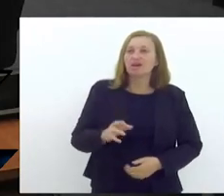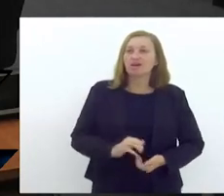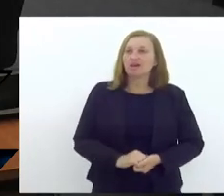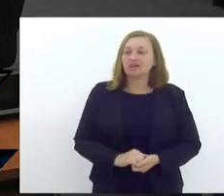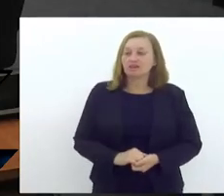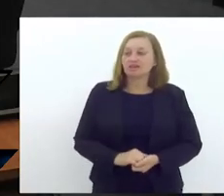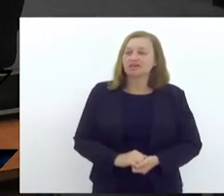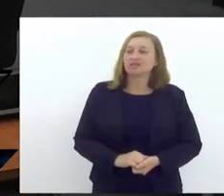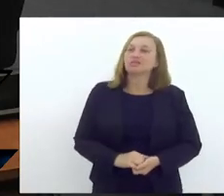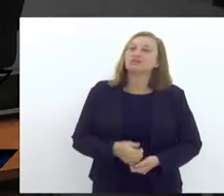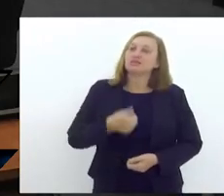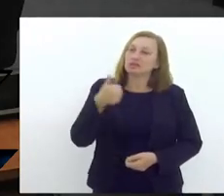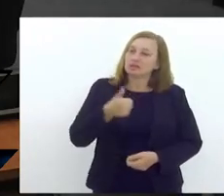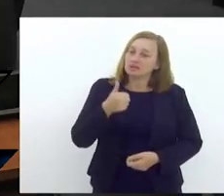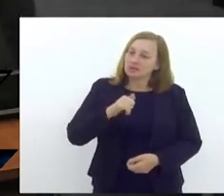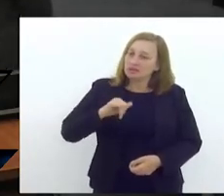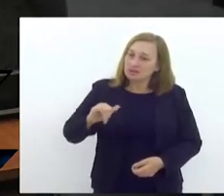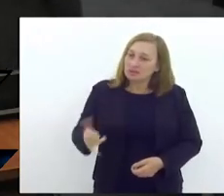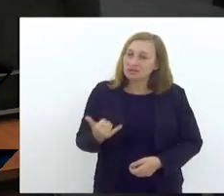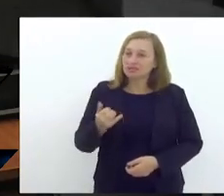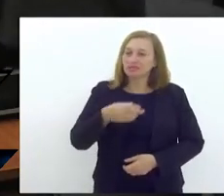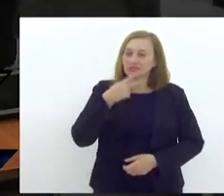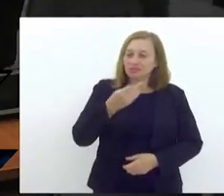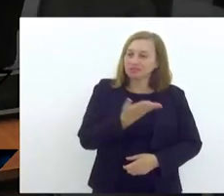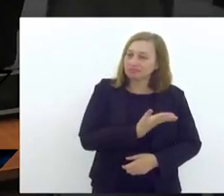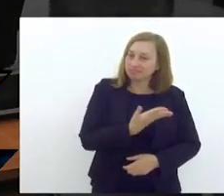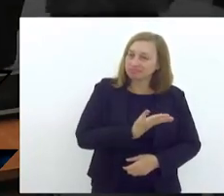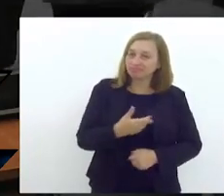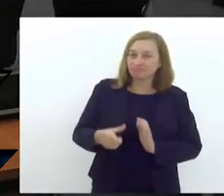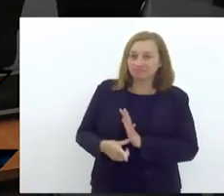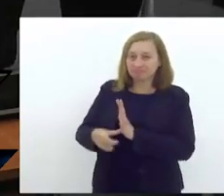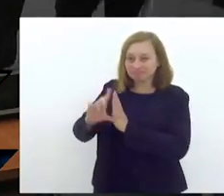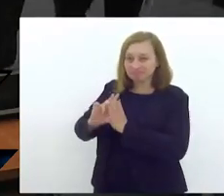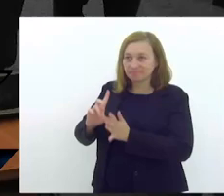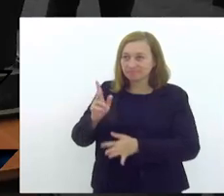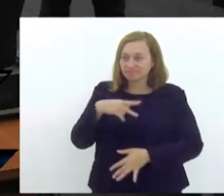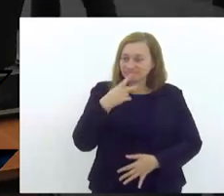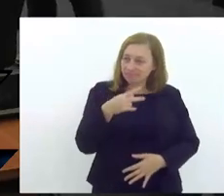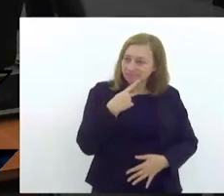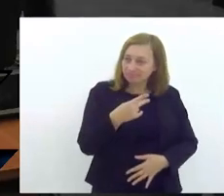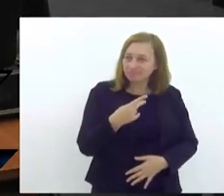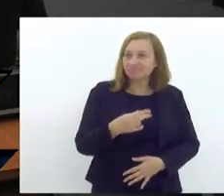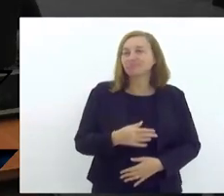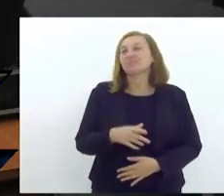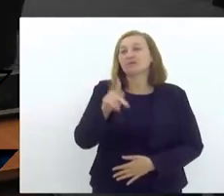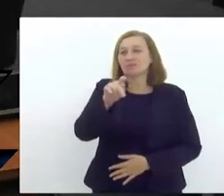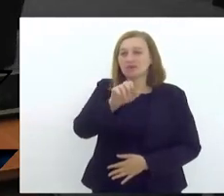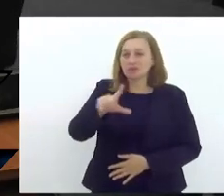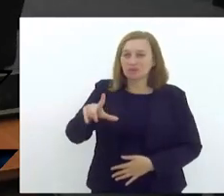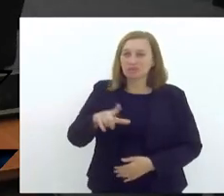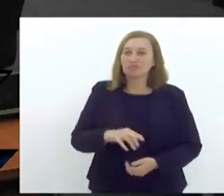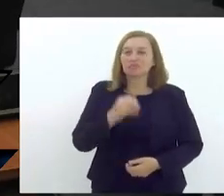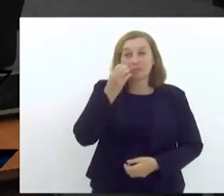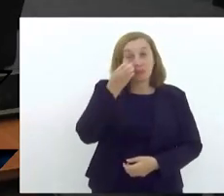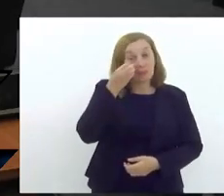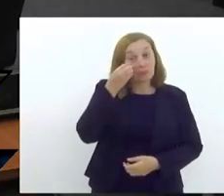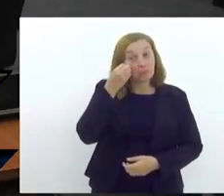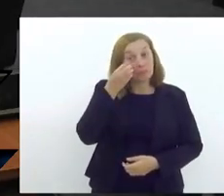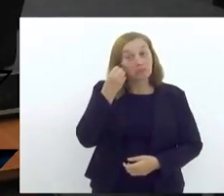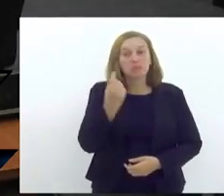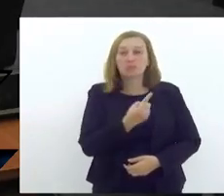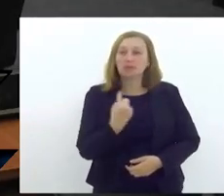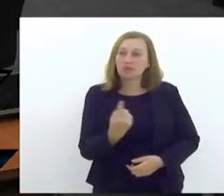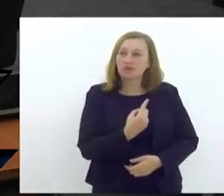a fala do colega anterior no que ele tange e no que ele cita o pessoal nós do